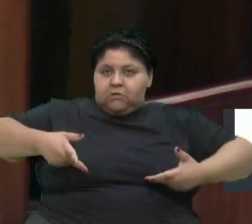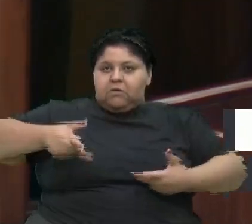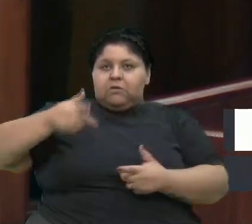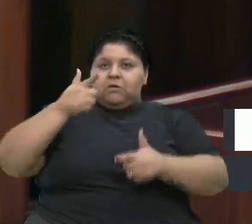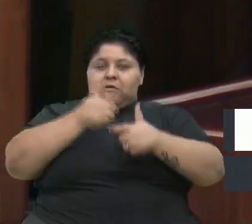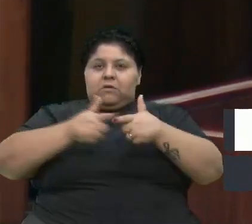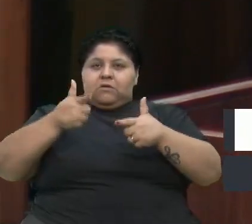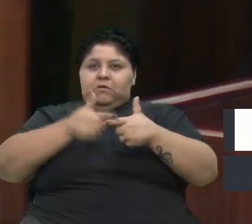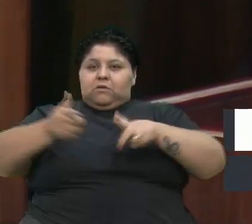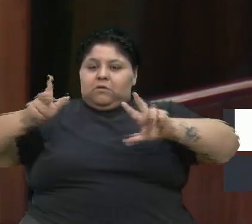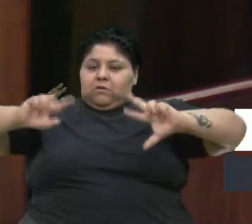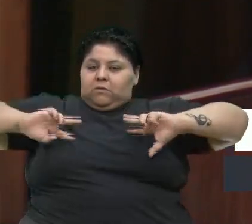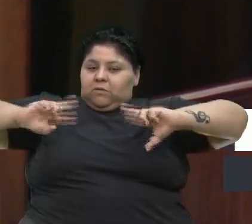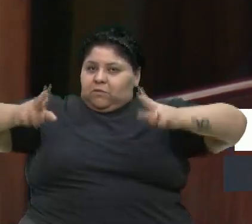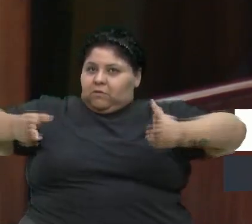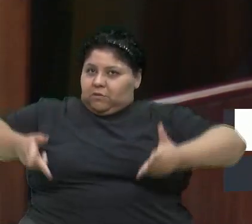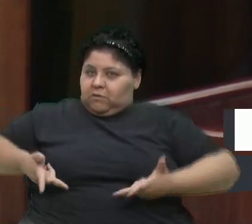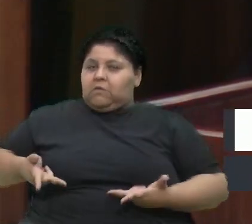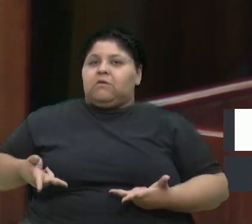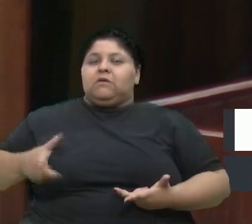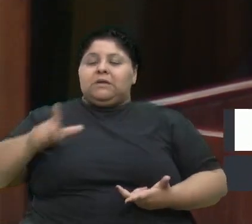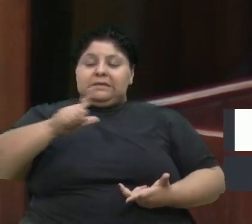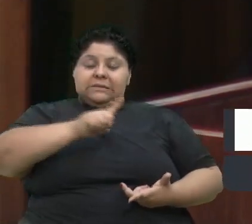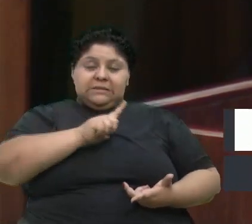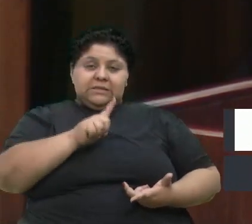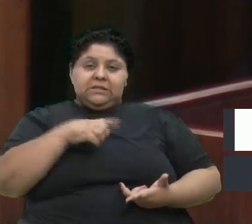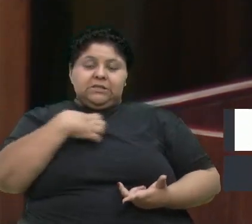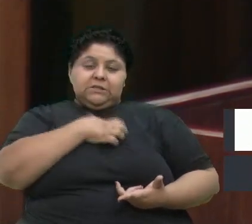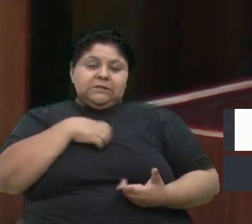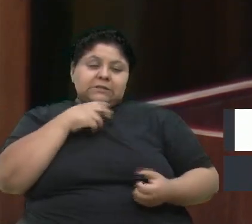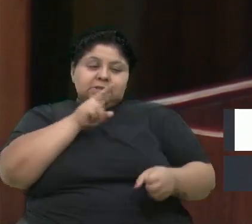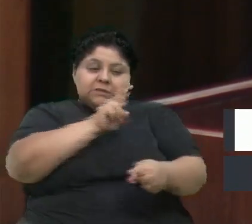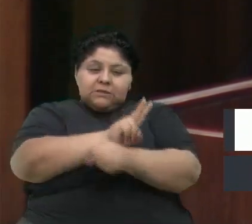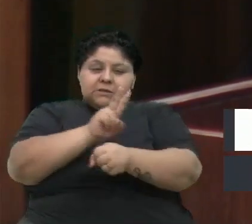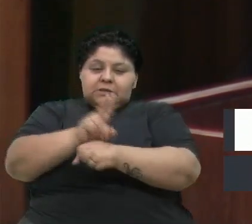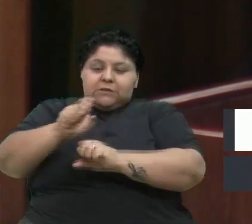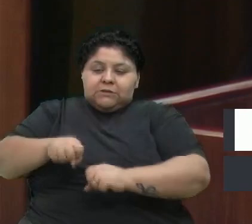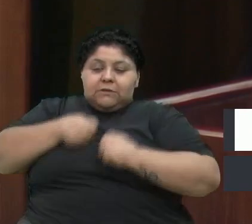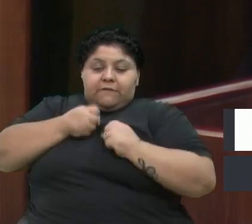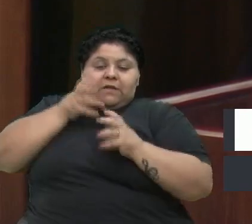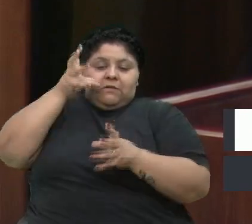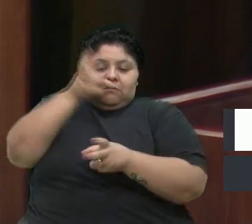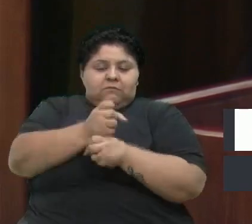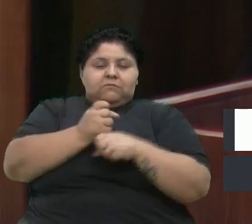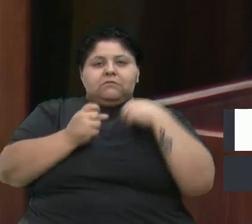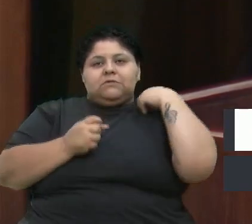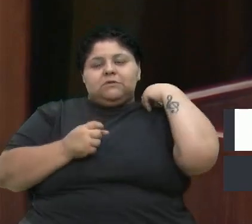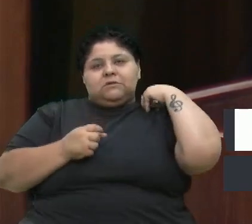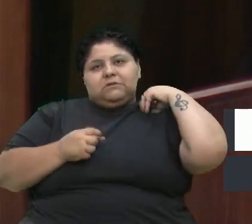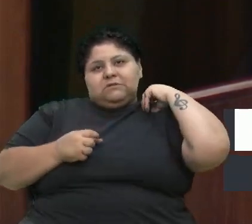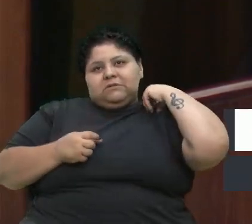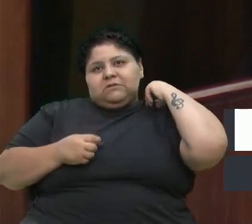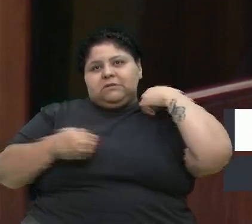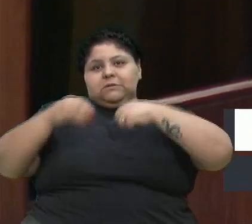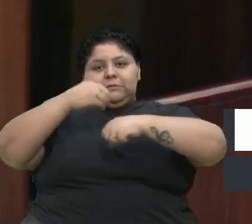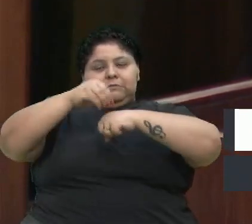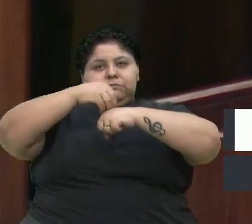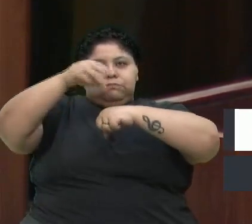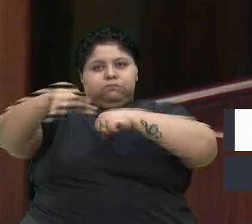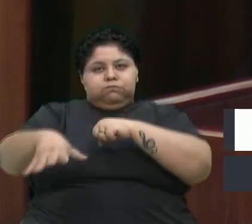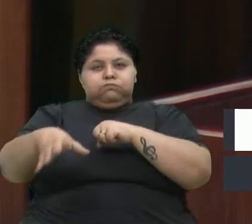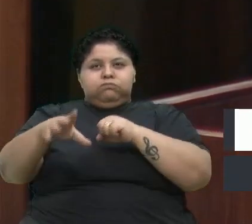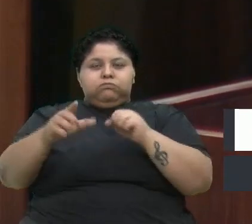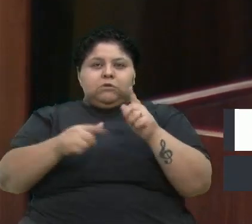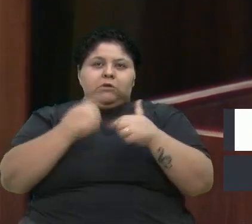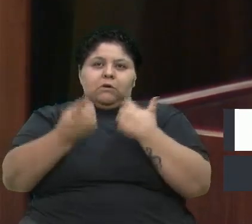ser humano corre no sentido de querer proteger e defender esse animal, de contrair alguma doença e algum